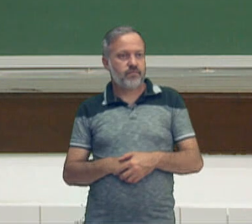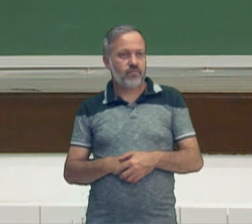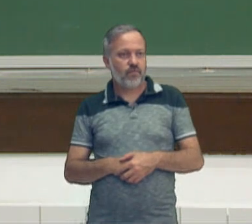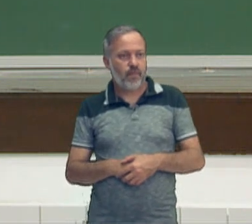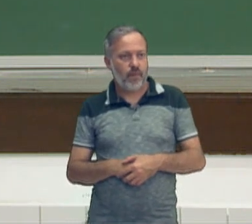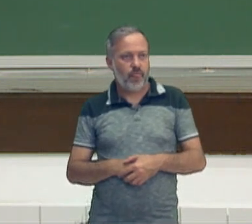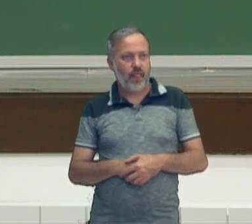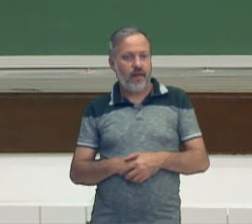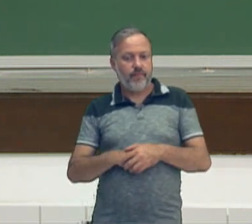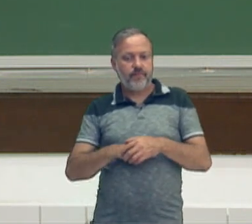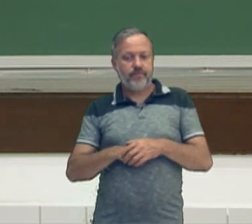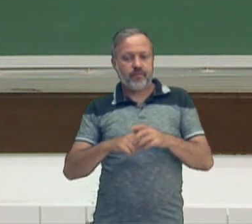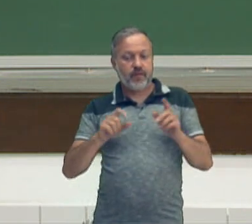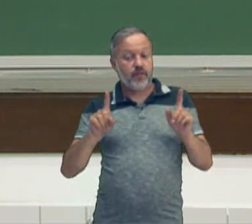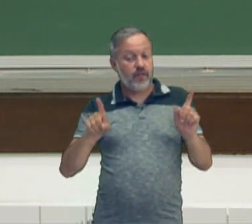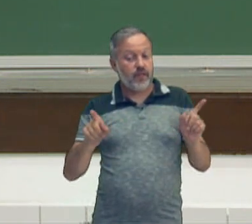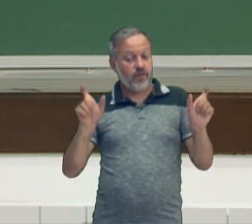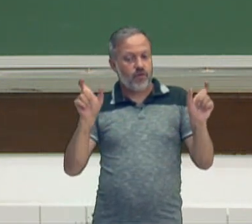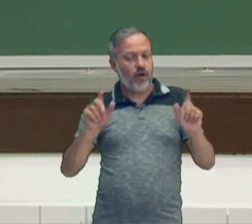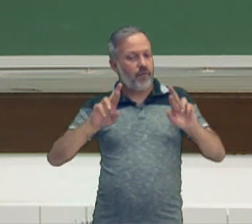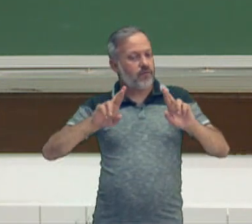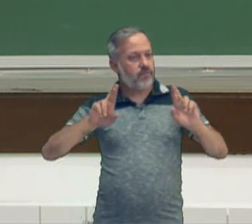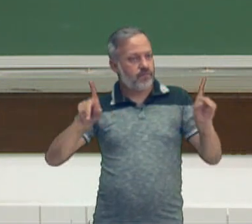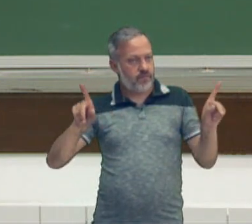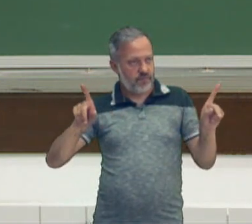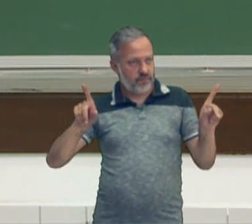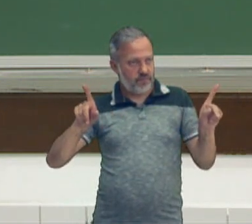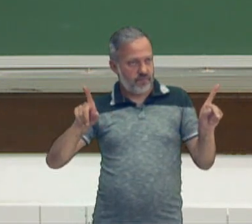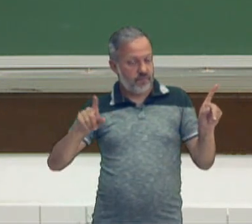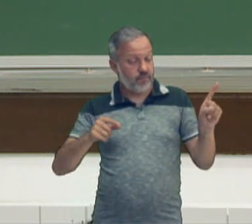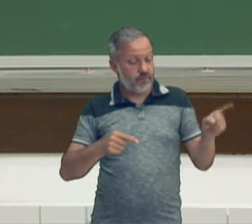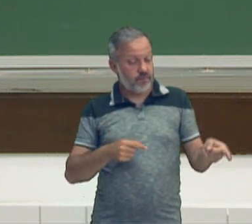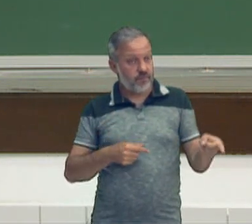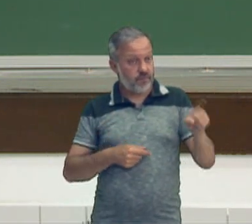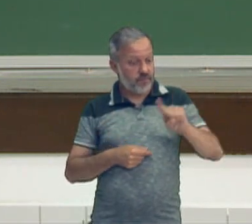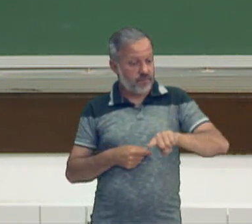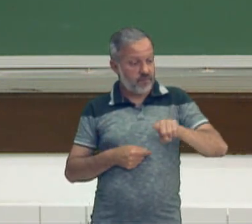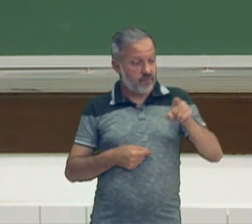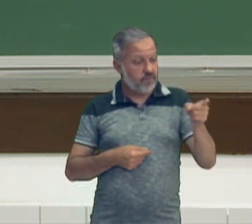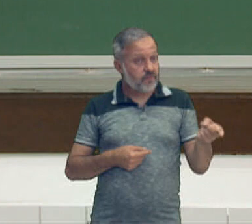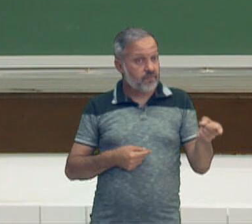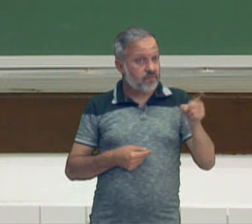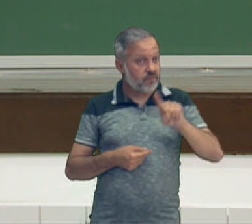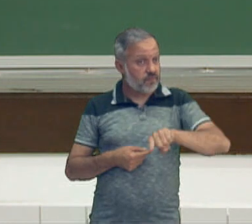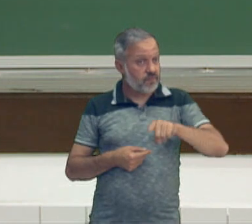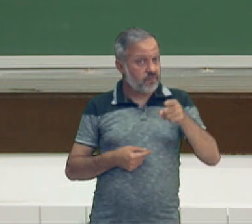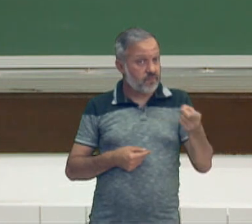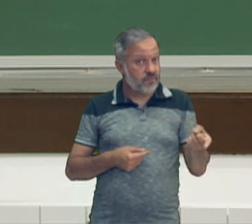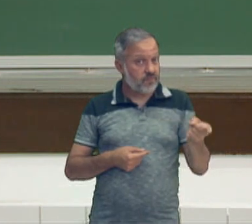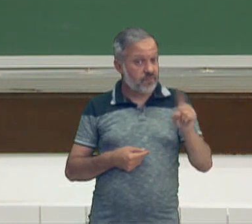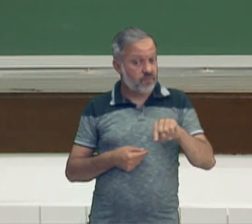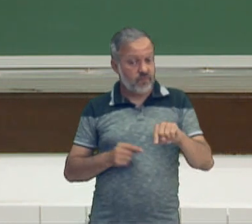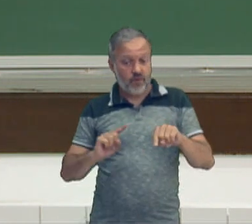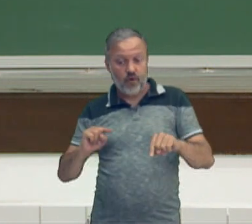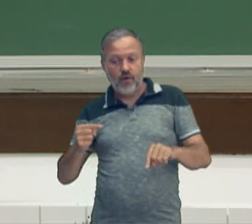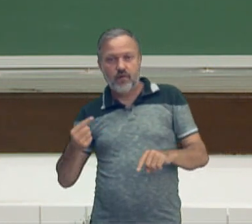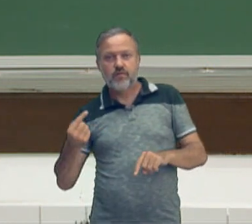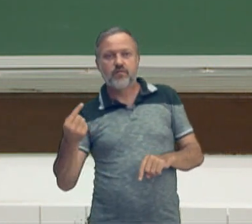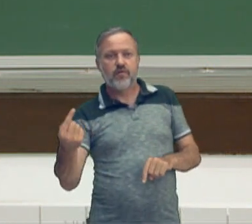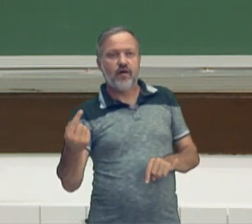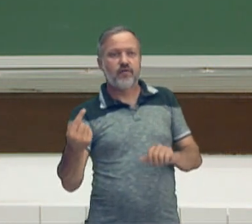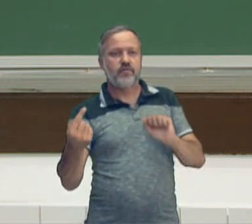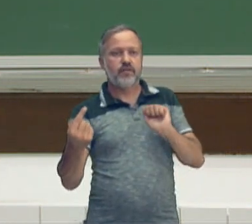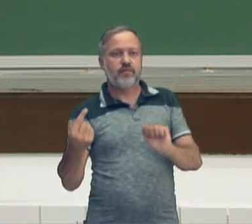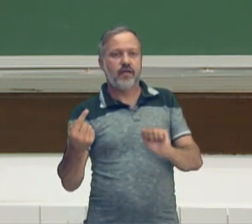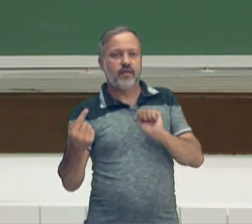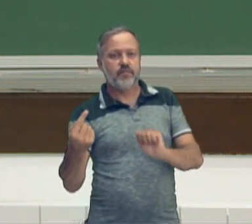assim, uma especificidade deles. Um enquanto pêndulo e o outro enquanto se desloca, fica um